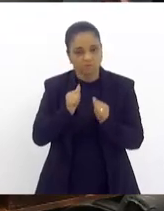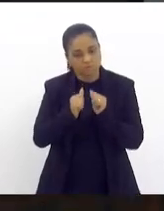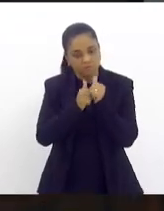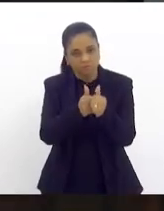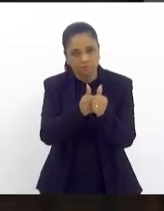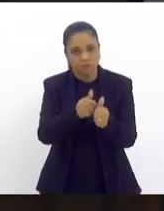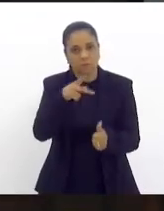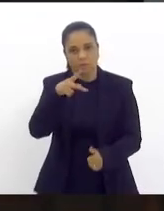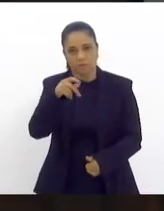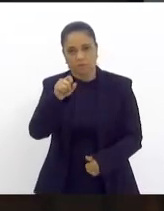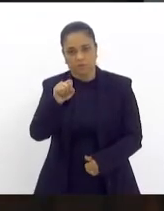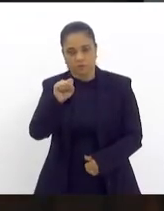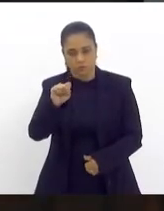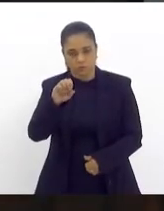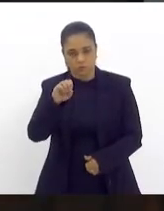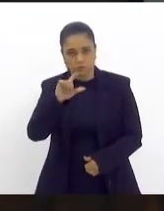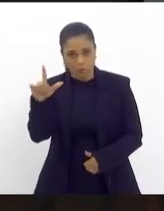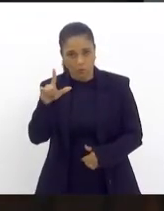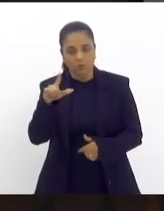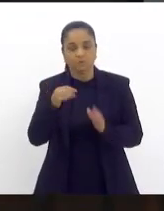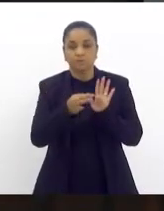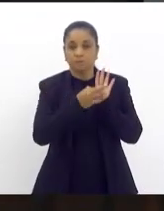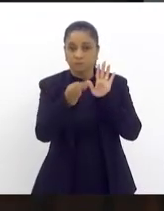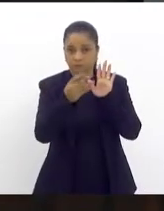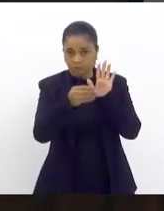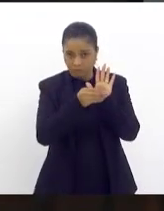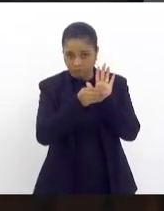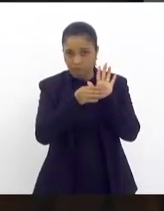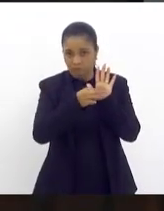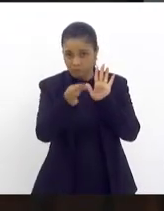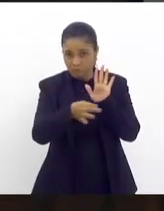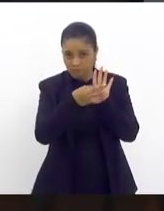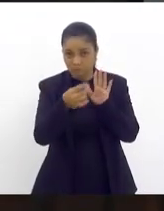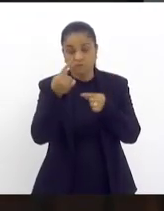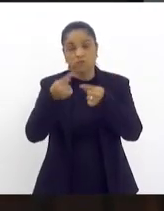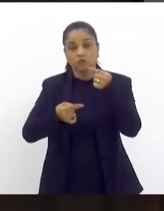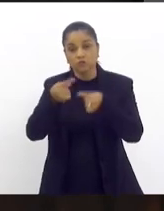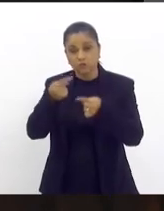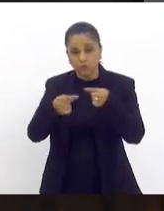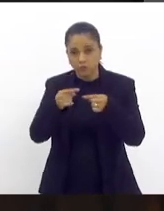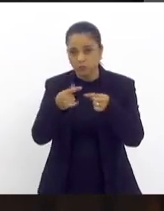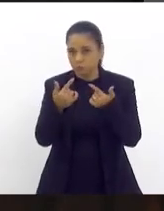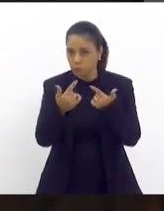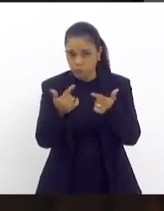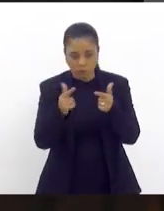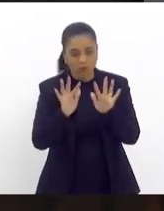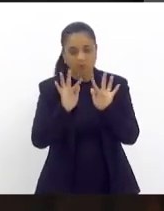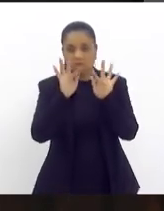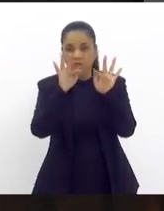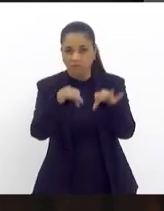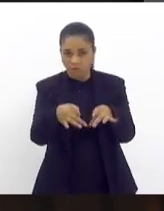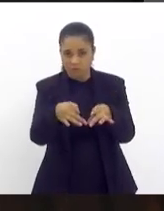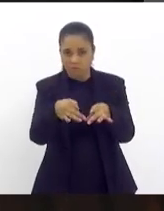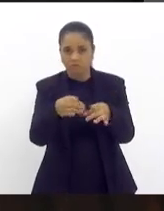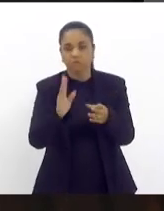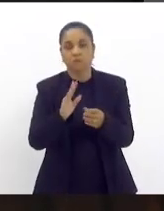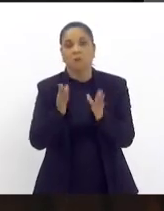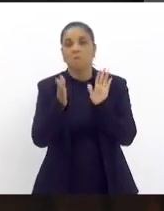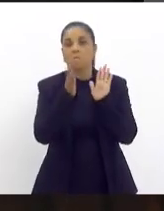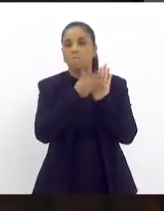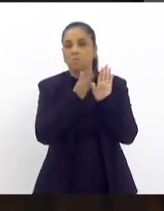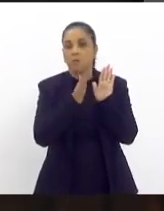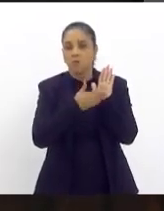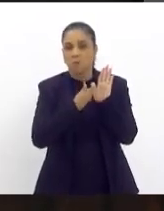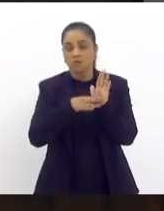Com os pareceres emitidos, em discussão, não havendo que queira discutir, encerrada a discussão, a presente proposta